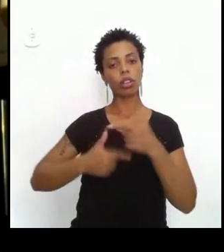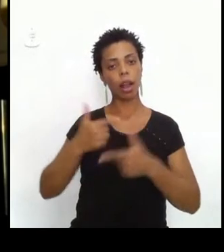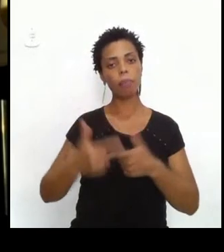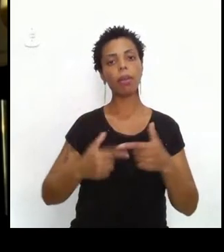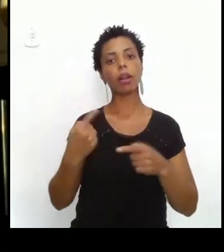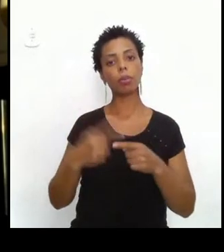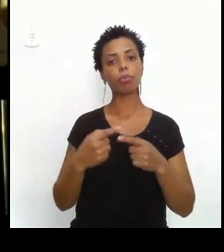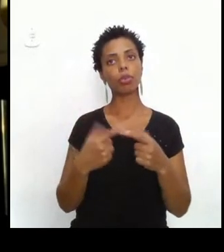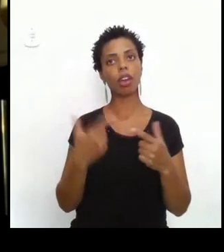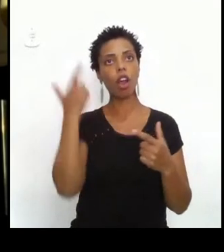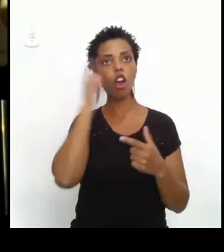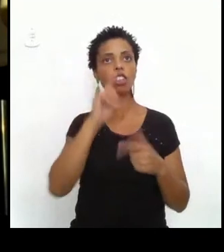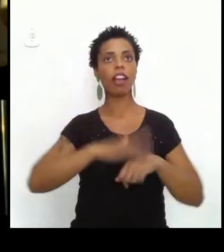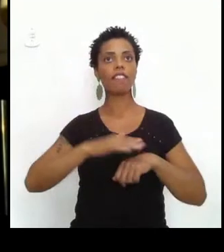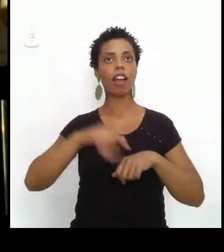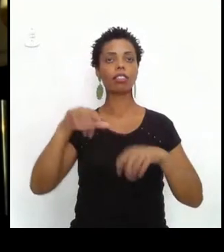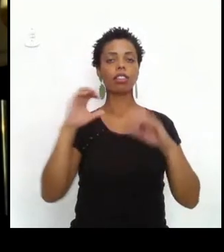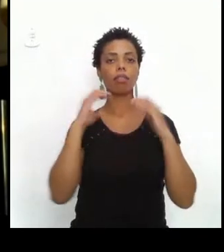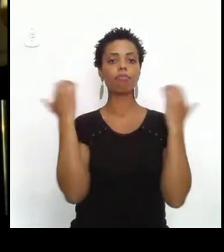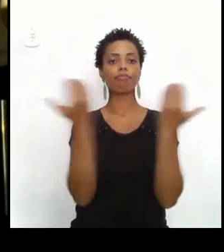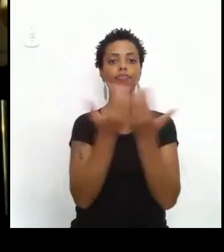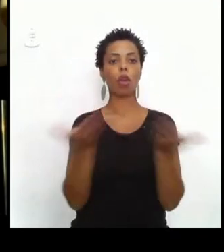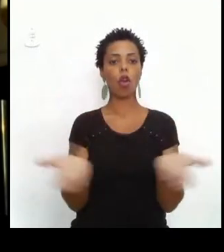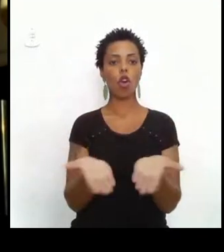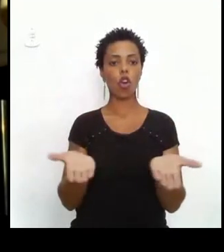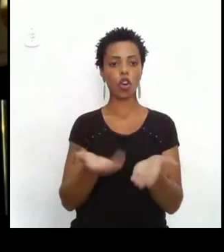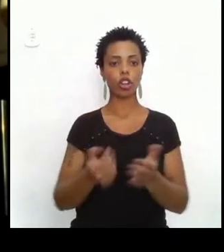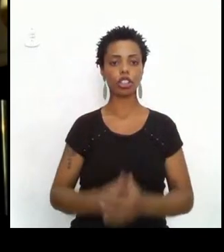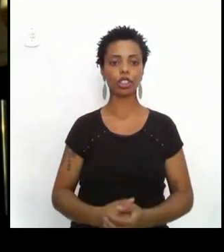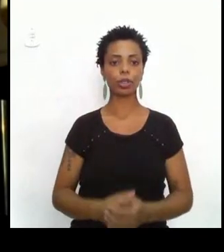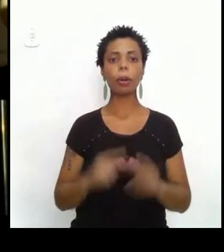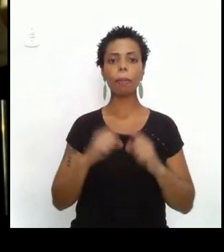Into A canal de time